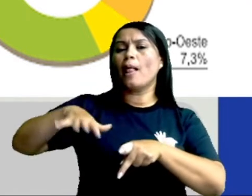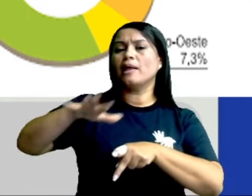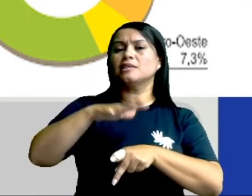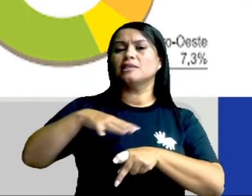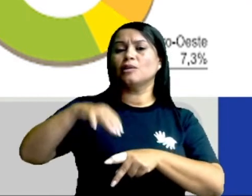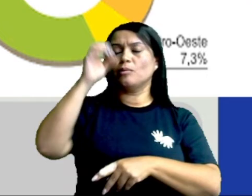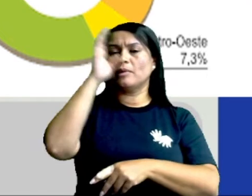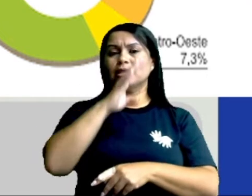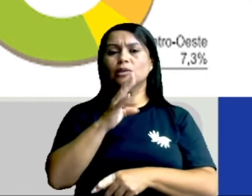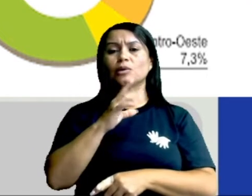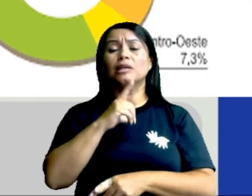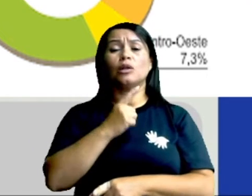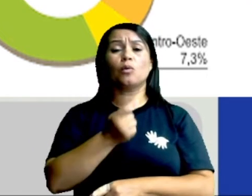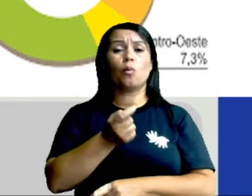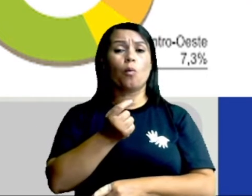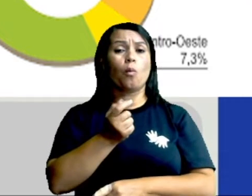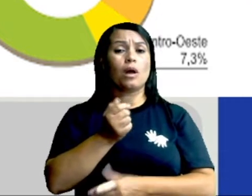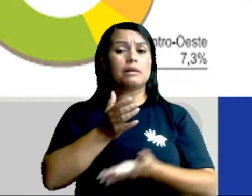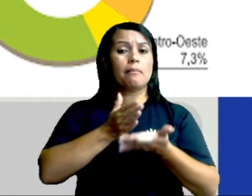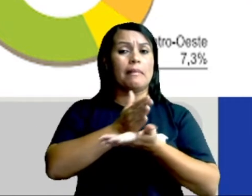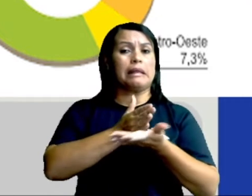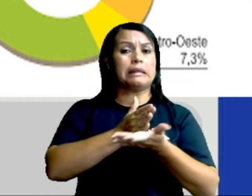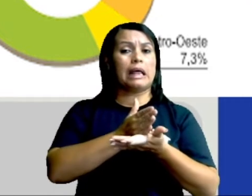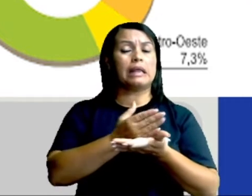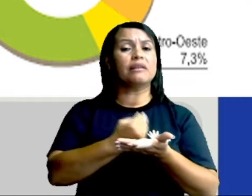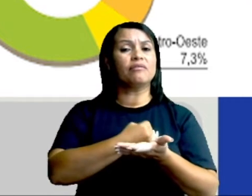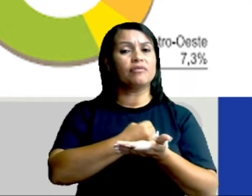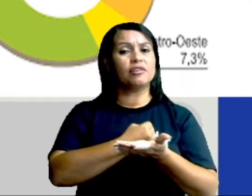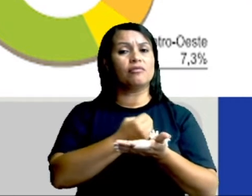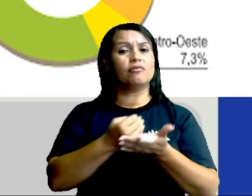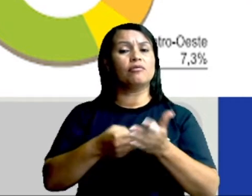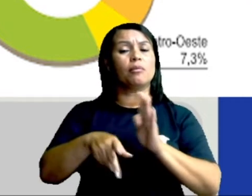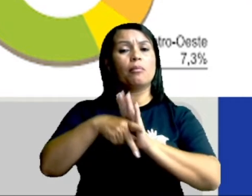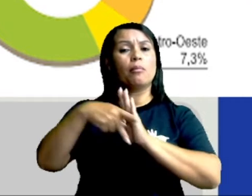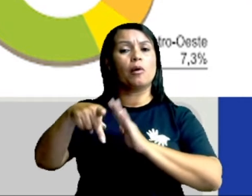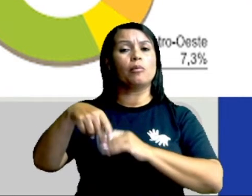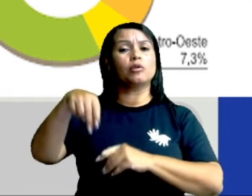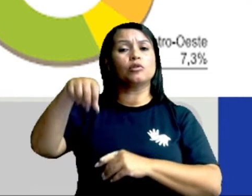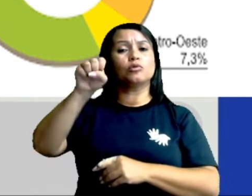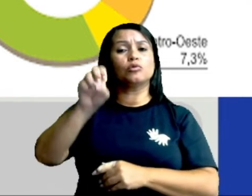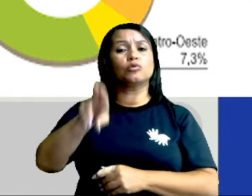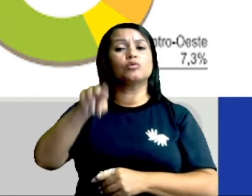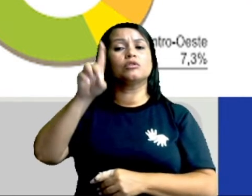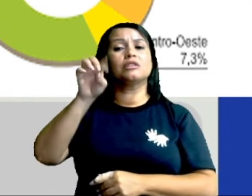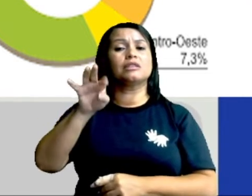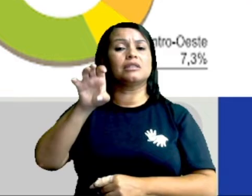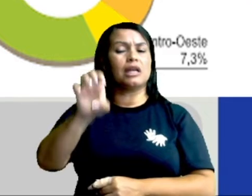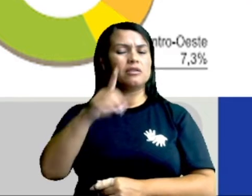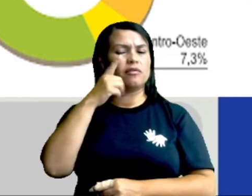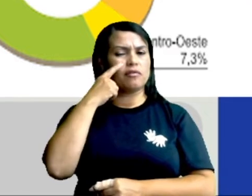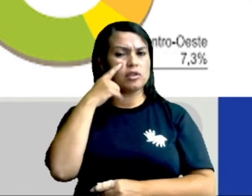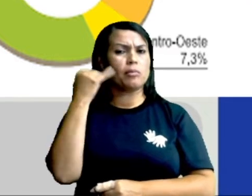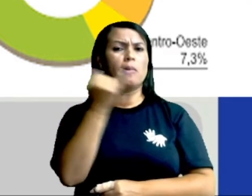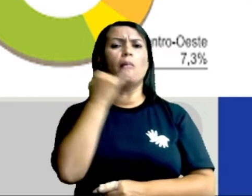ou seja, quase a metade da população brasileira vive na região sudeste. Então, veja o quanto é importante nesse sentido.